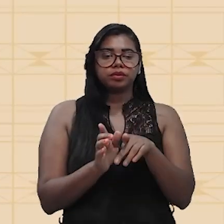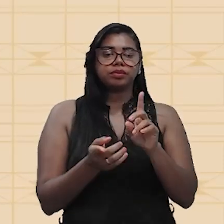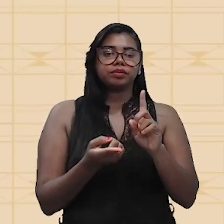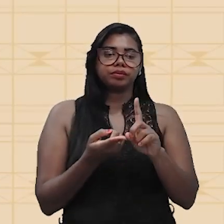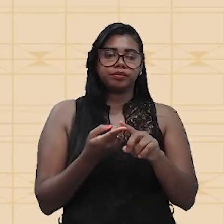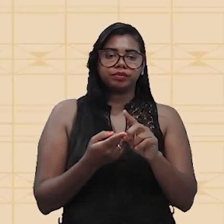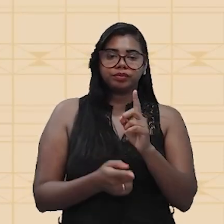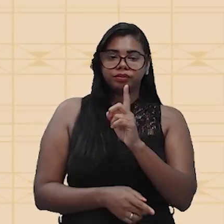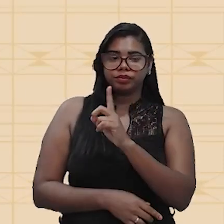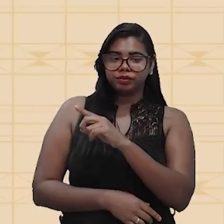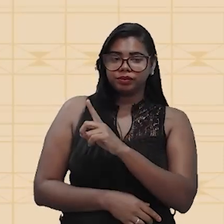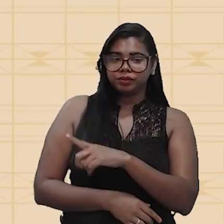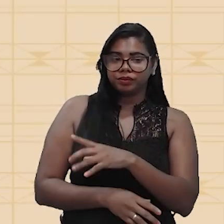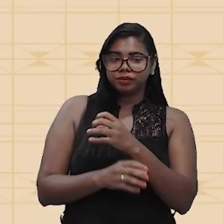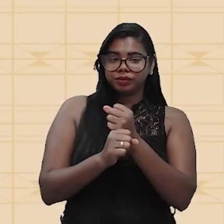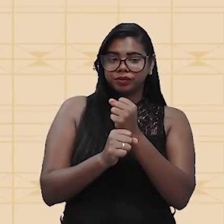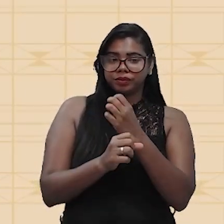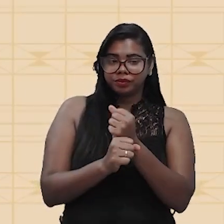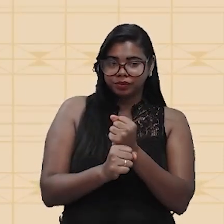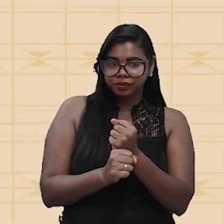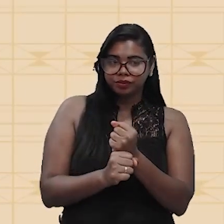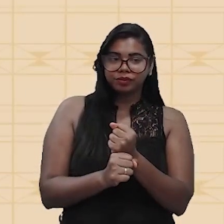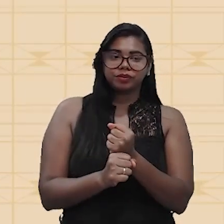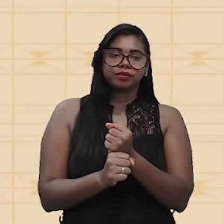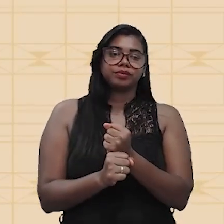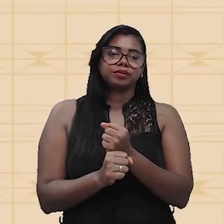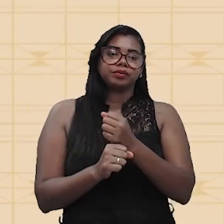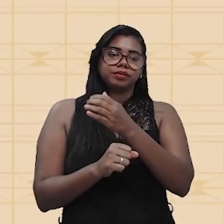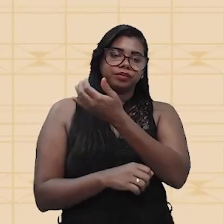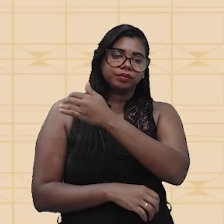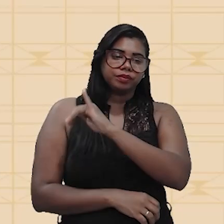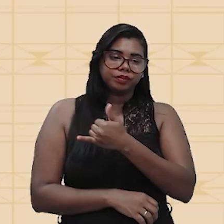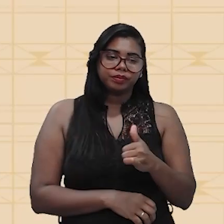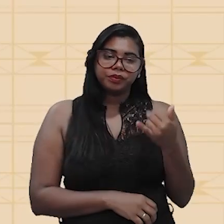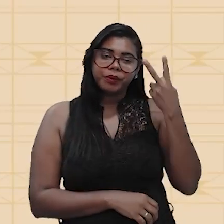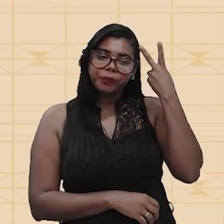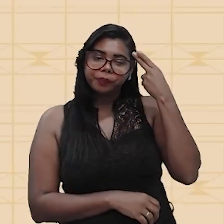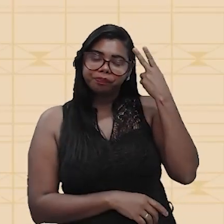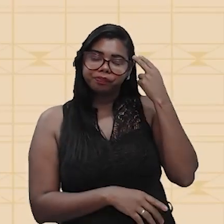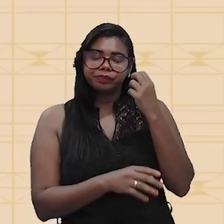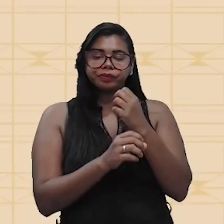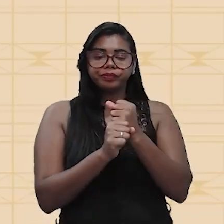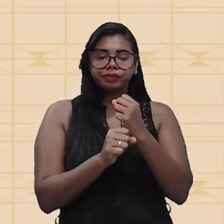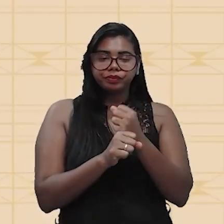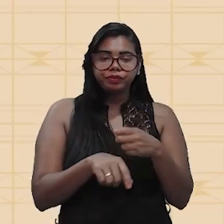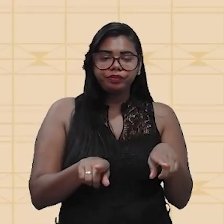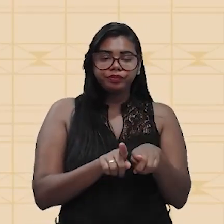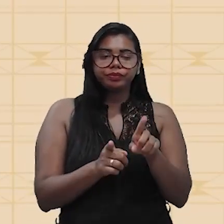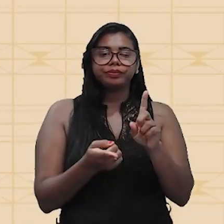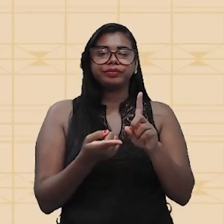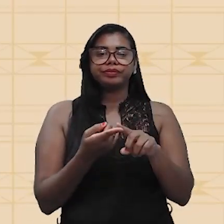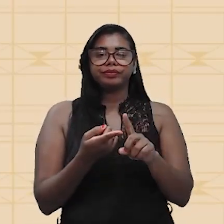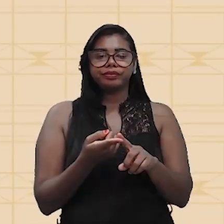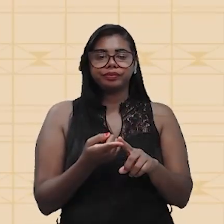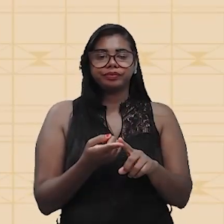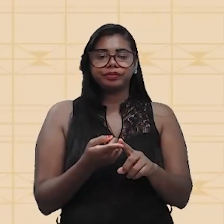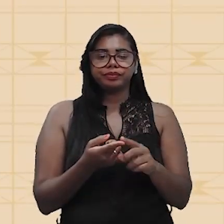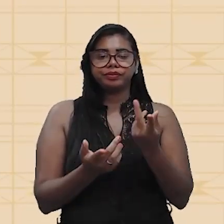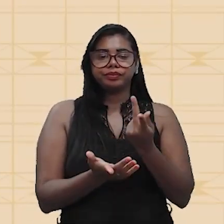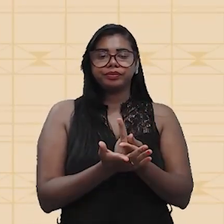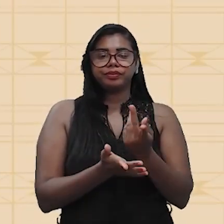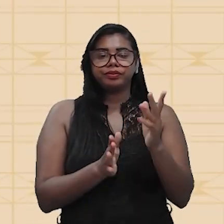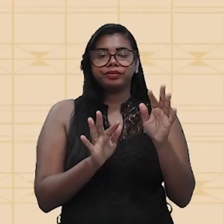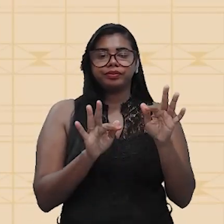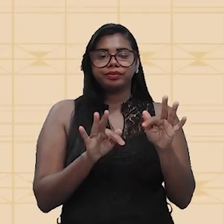estamos somando essas energias, é natural que a soma delas, o resultado final, seja maior do que o que ele